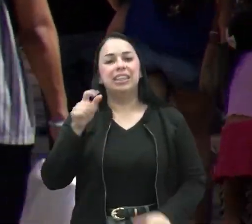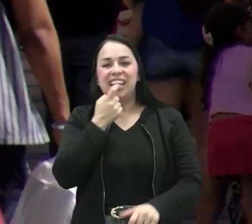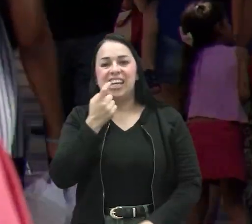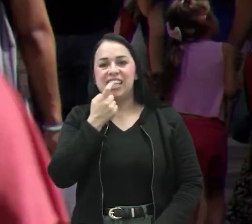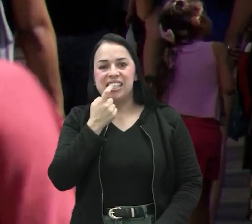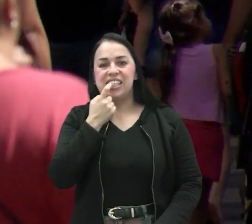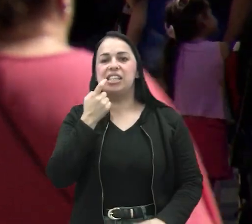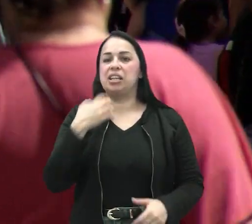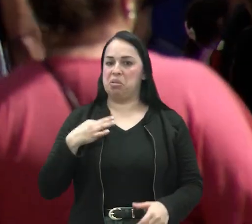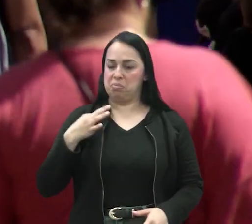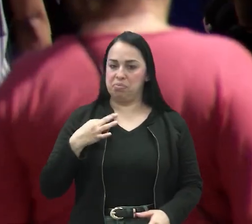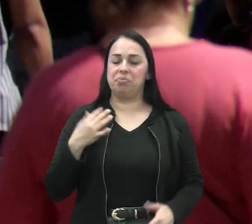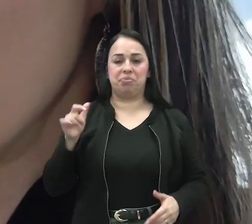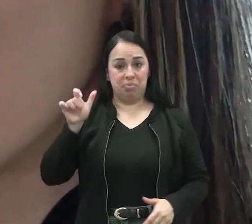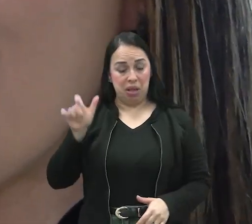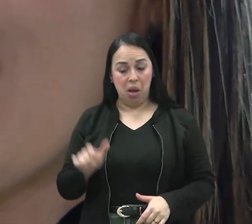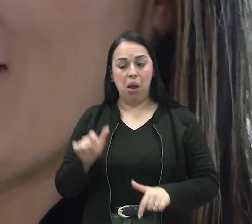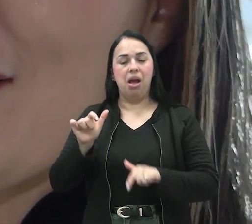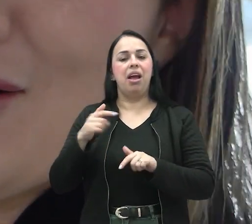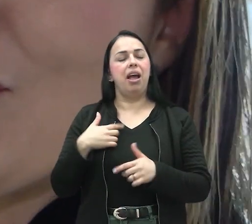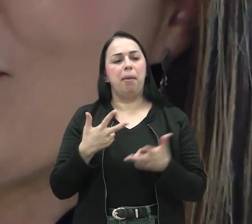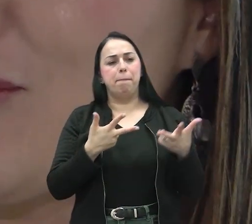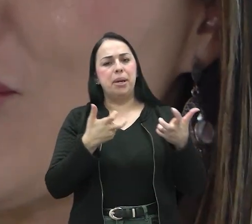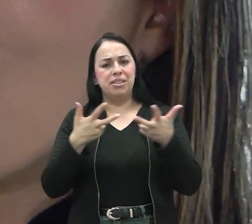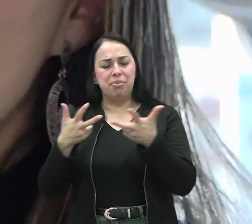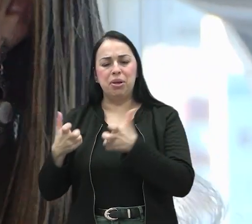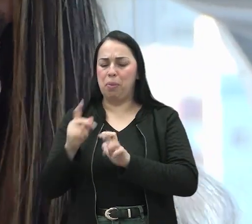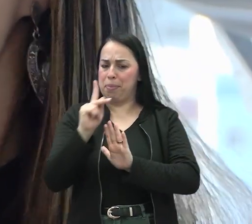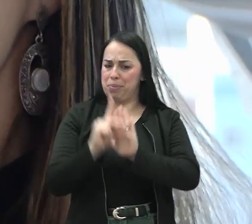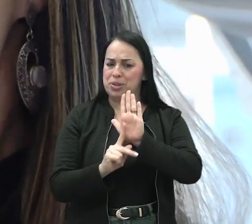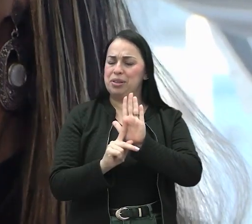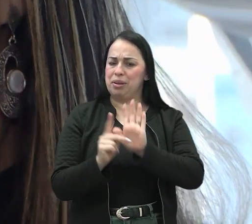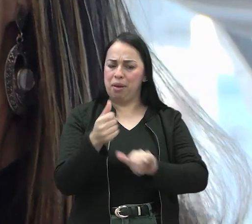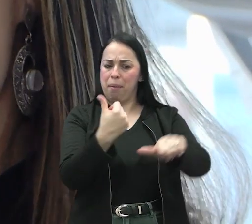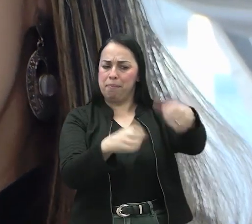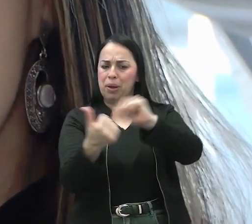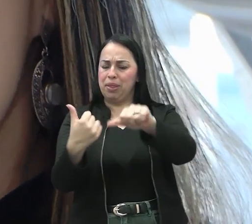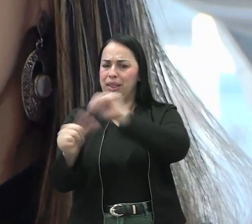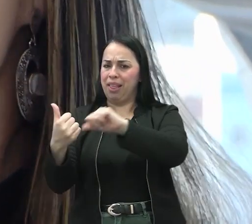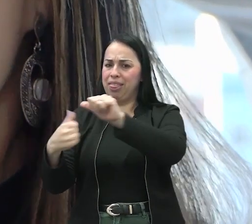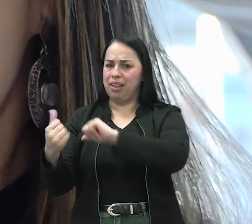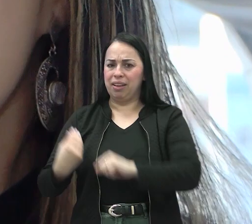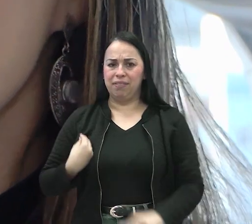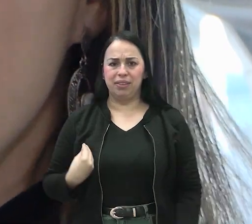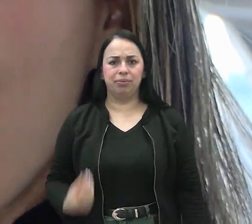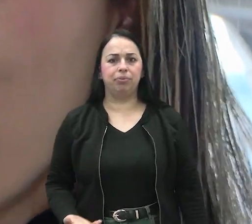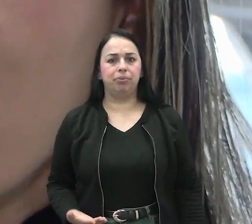voluntários. Um trabalho transformador. A Marília viu de perto como o programa muda a vida dos